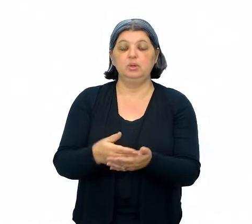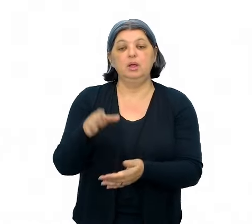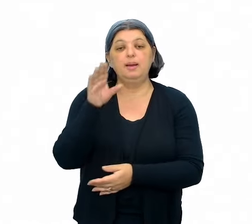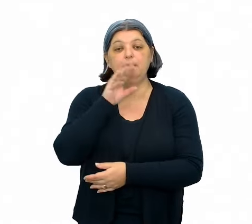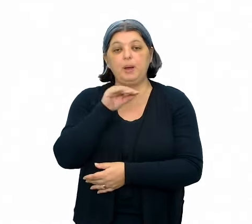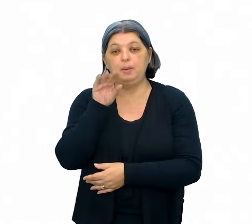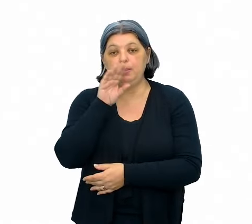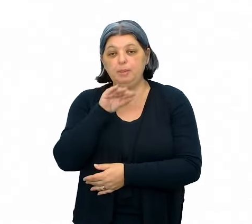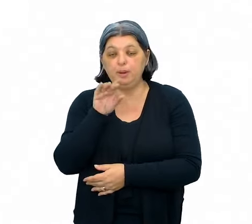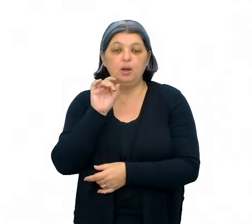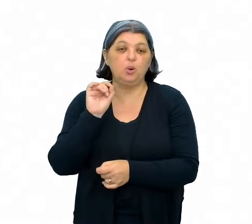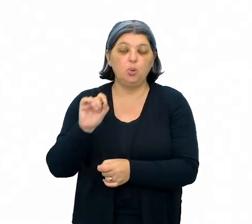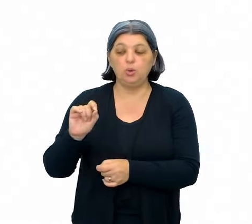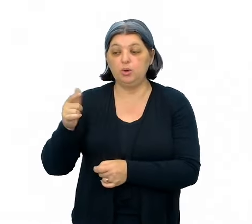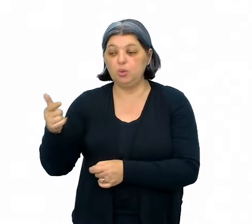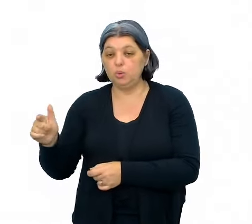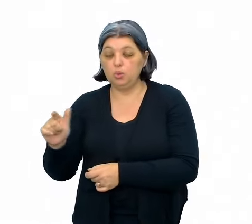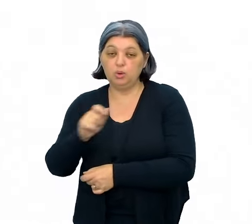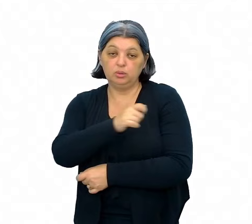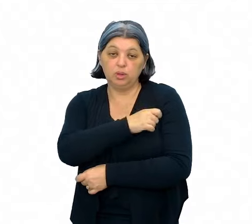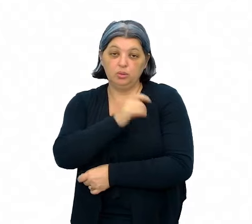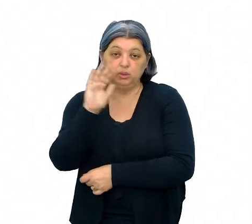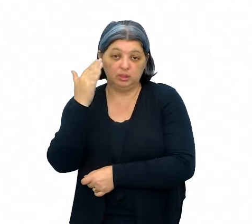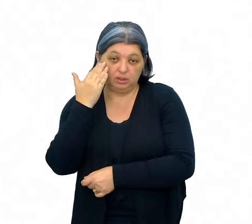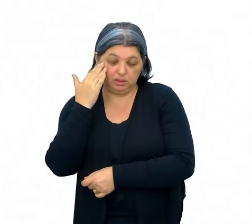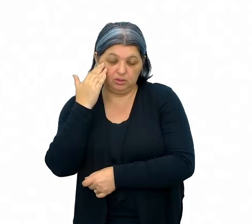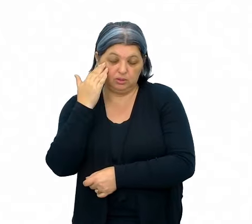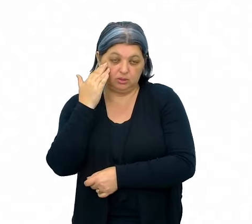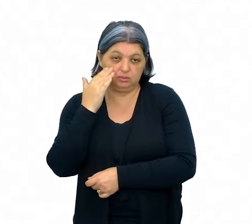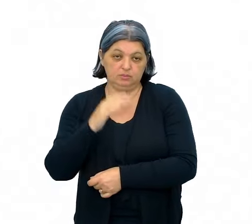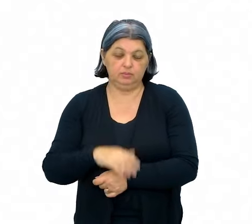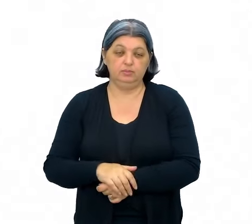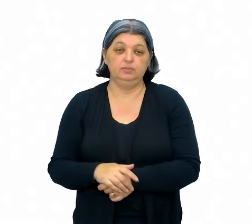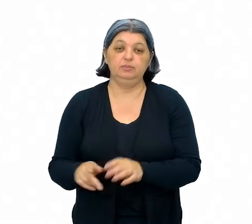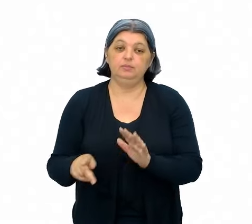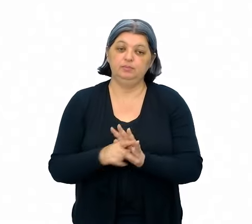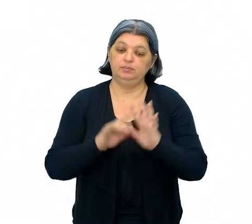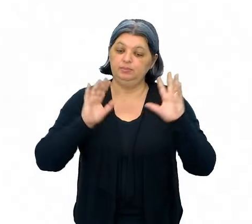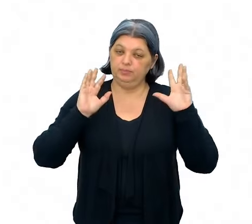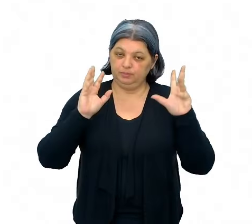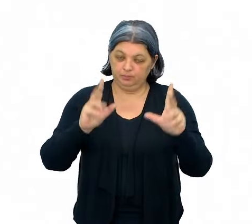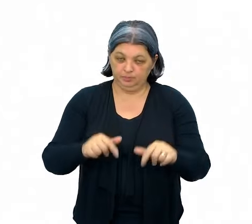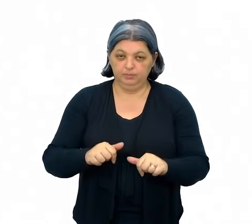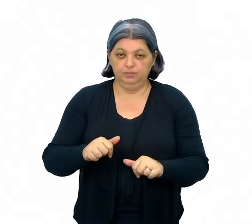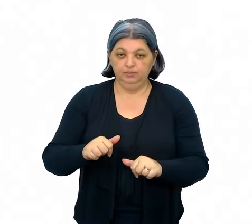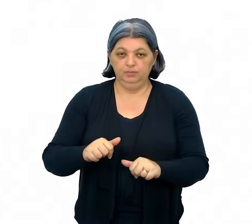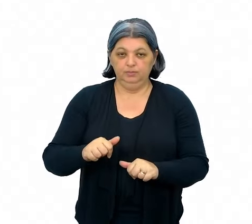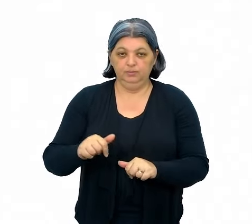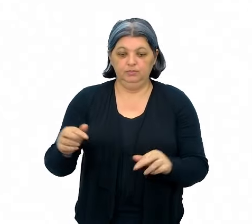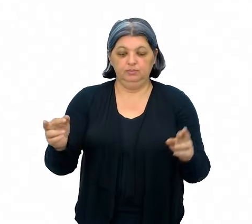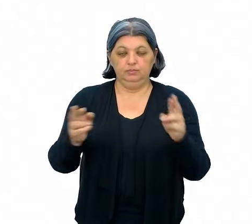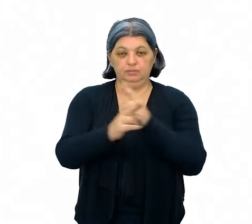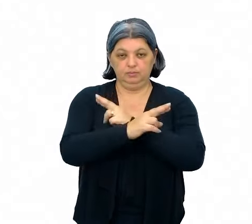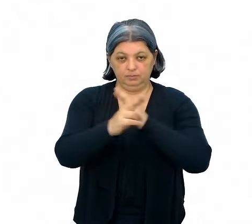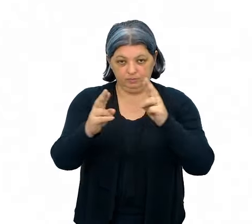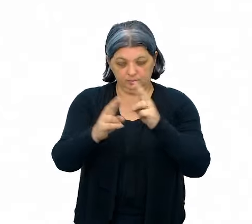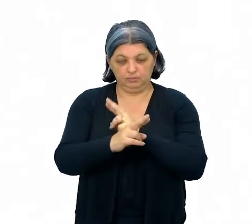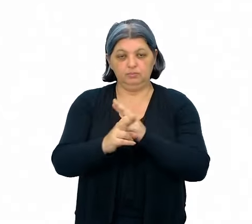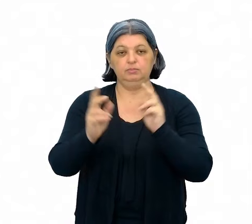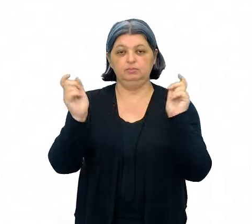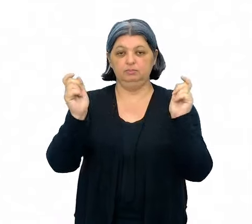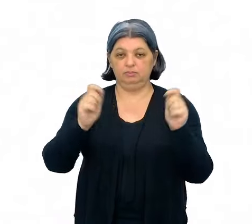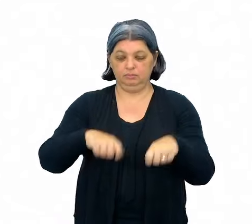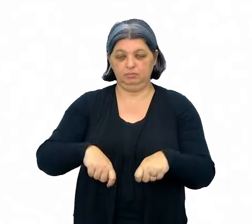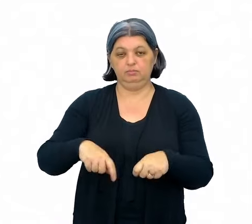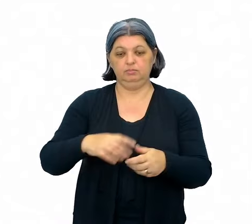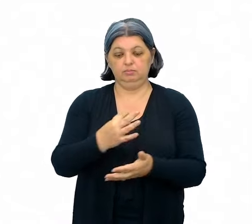com o que o outro compreende, cuidando para que todos expressem aspectos que se relacionem de fato